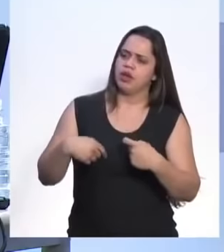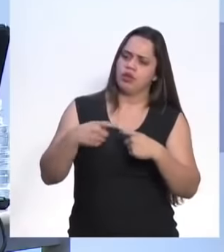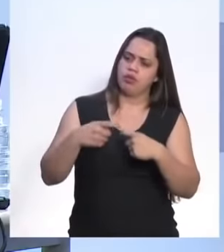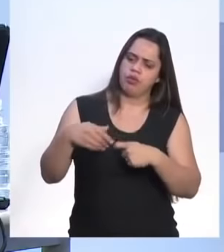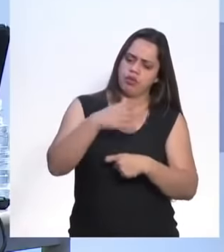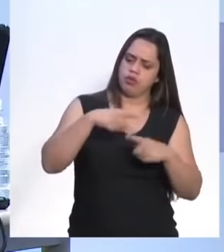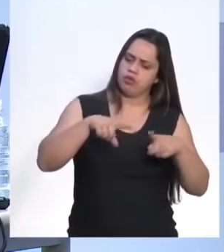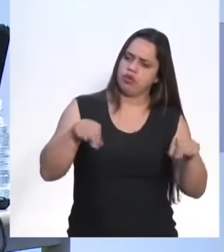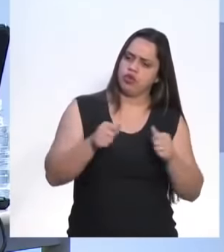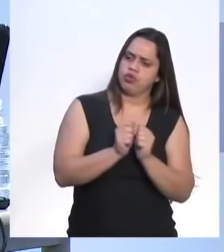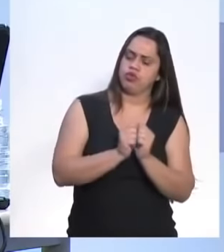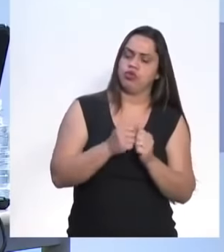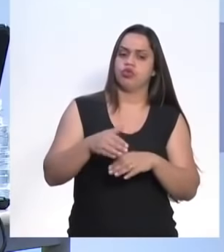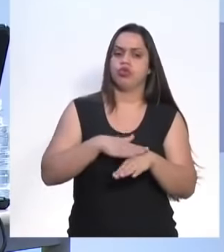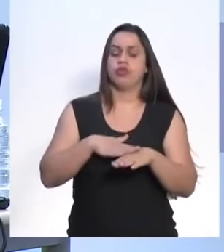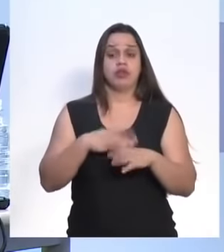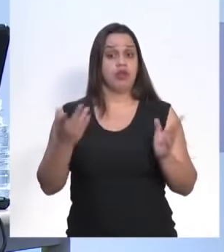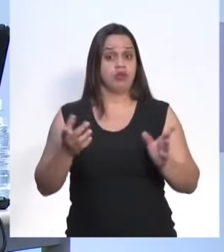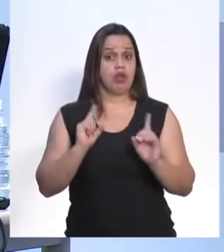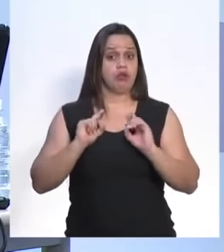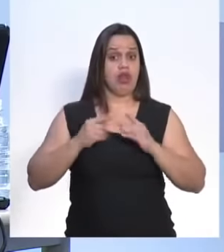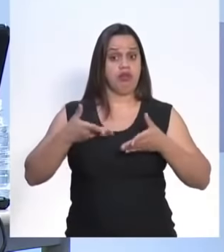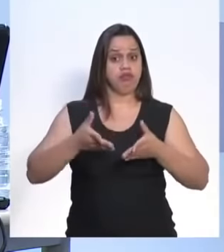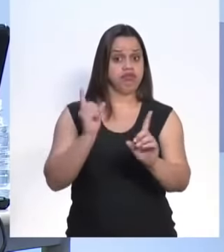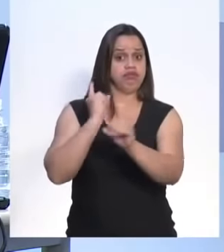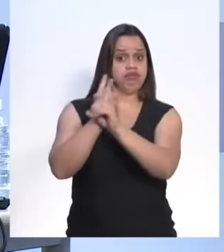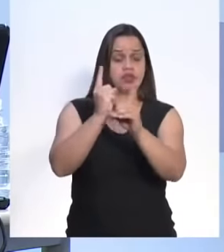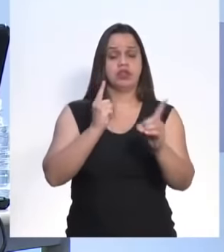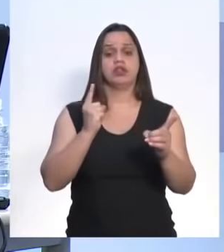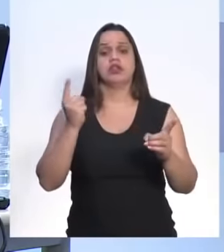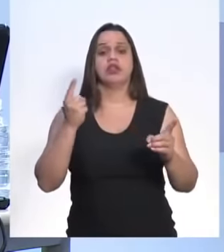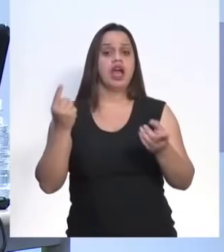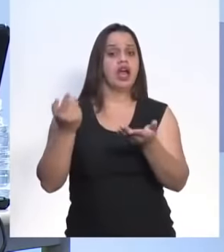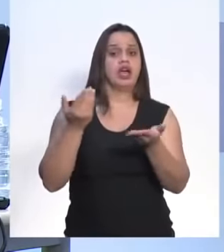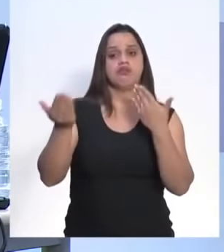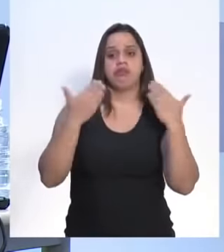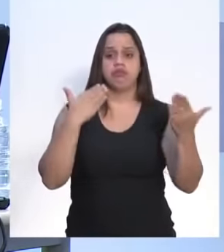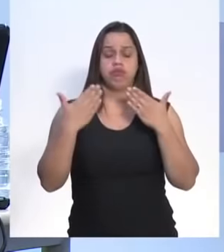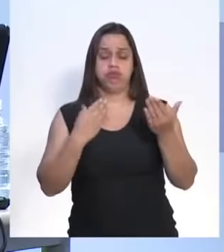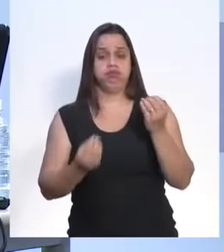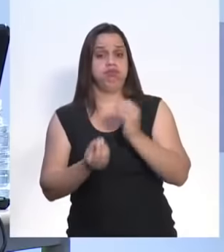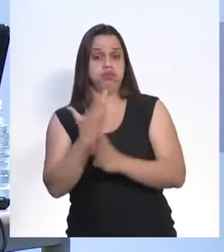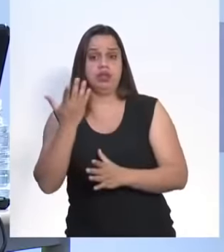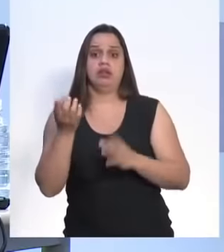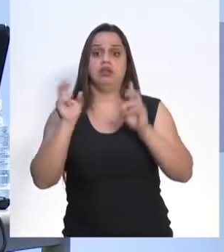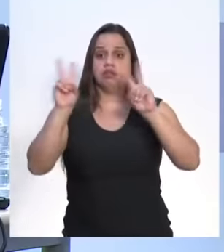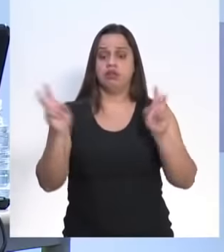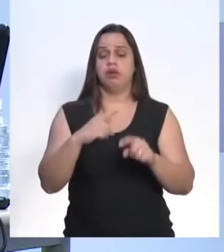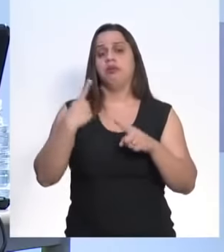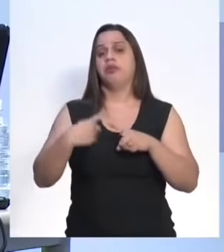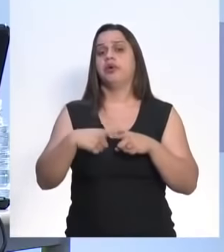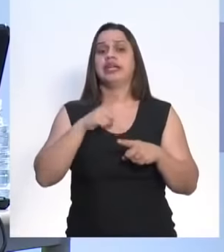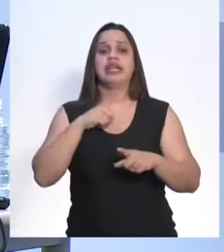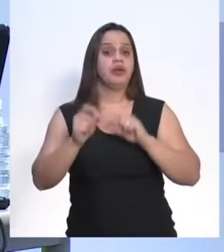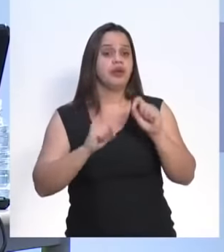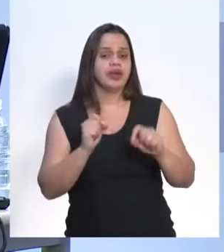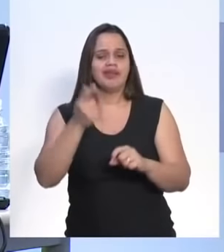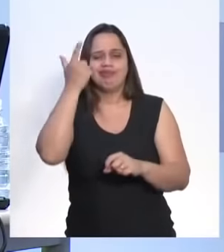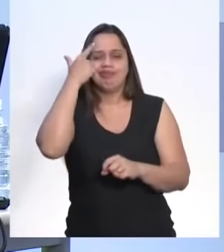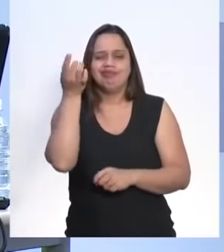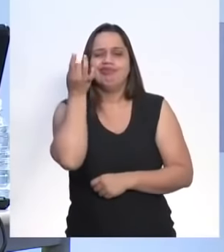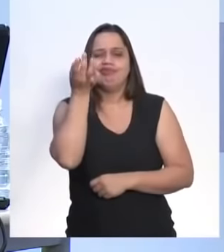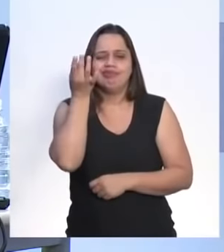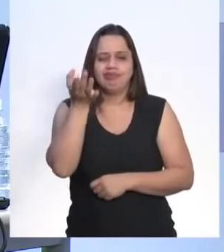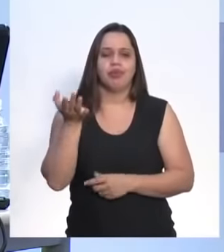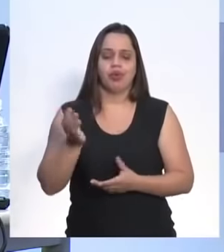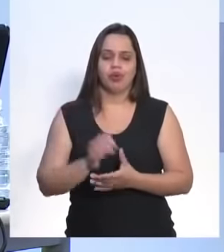no corredor, se esbarraram, estão se cumprimentando, e aí acaba surgindo esse assunto, porque ele está com um pouquinho de cefaleia, tá